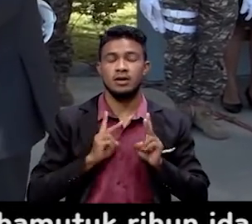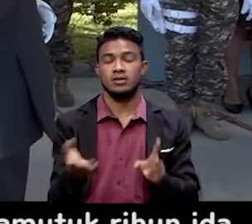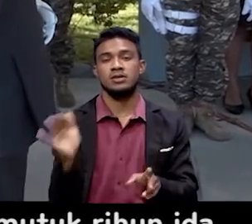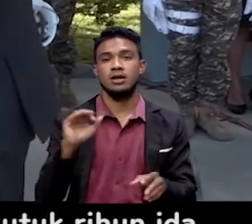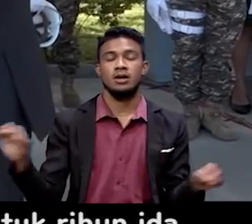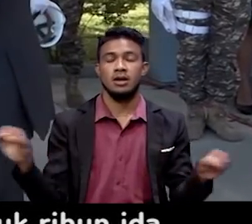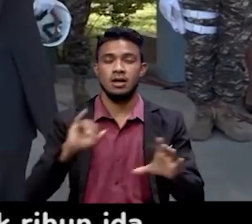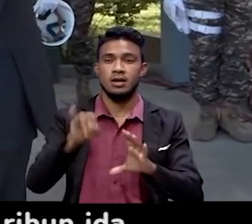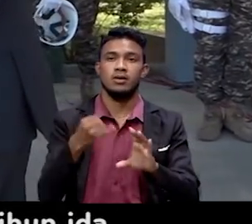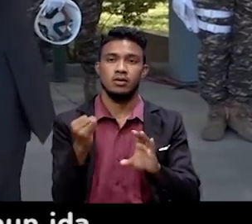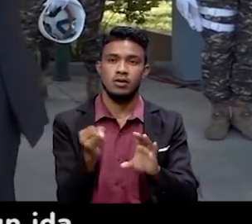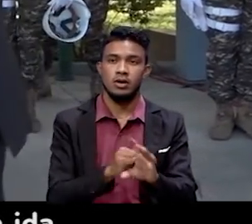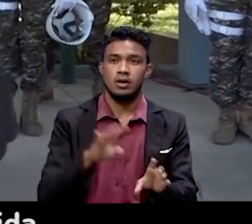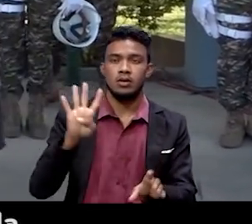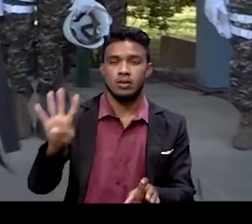inclui veterano